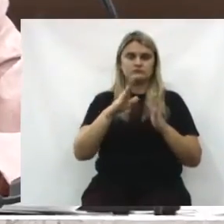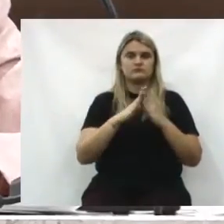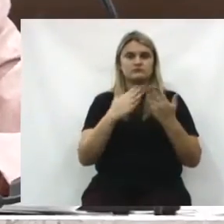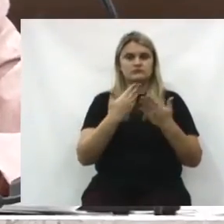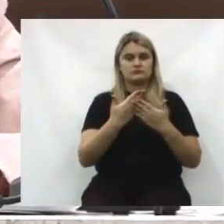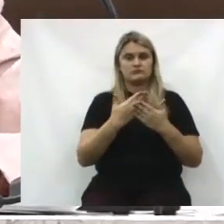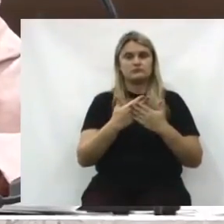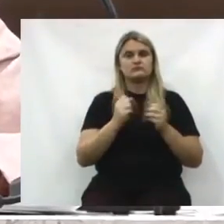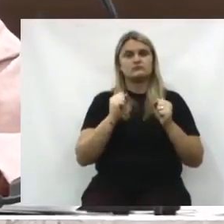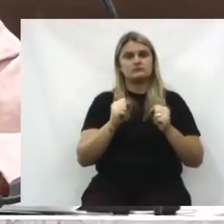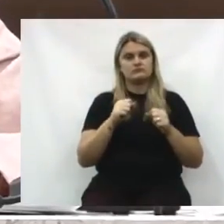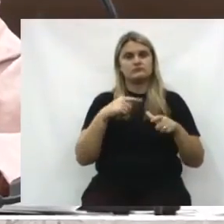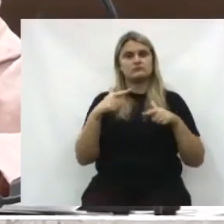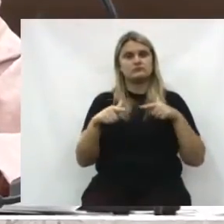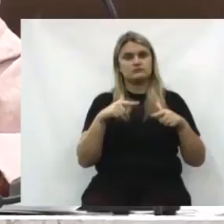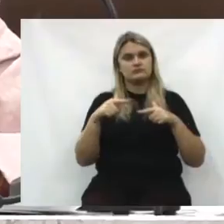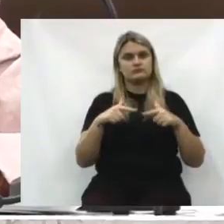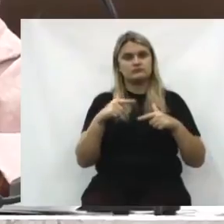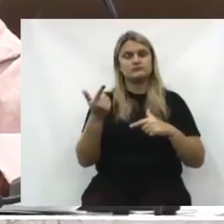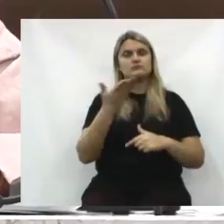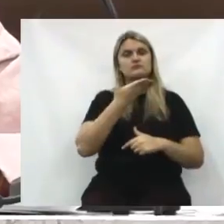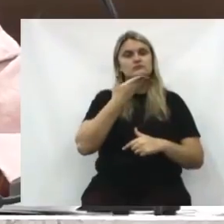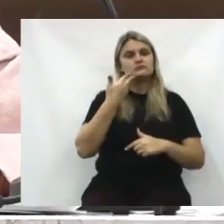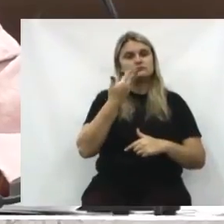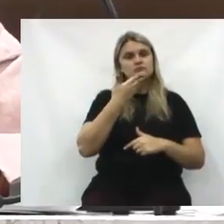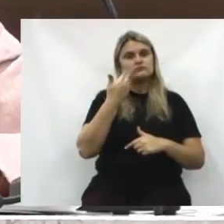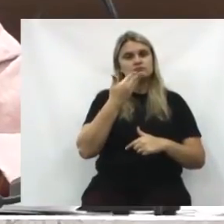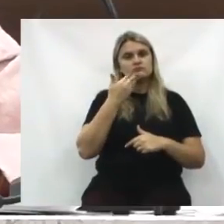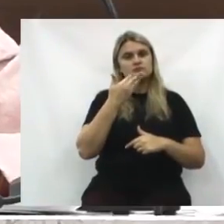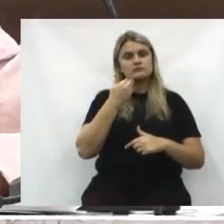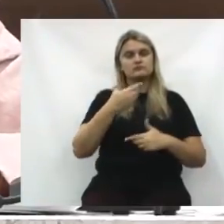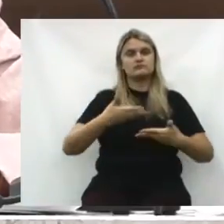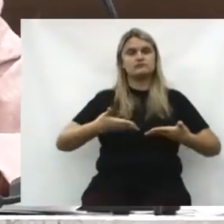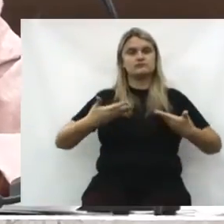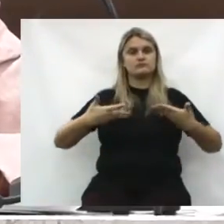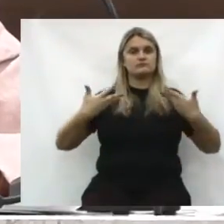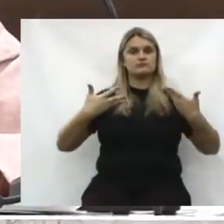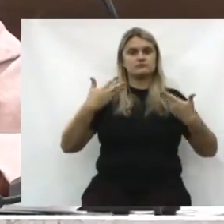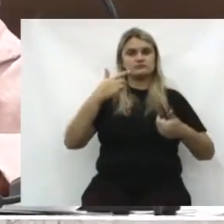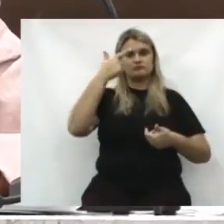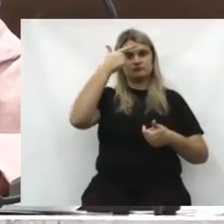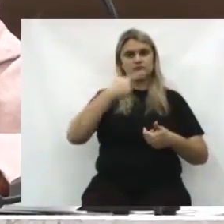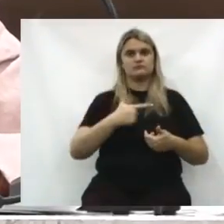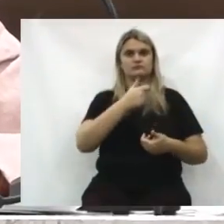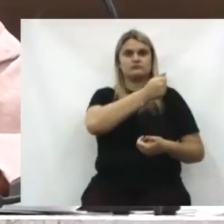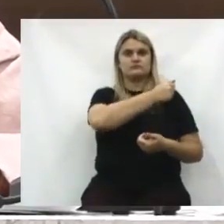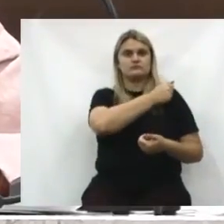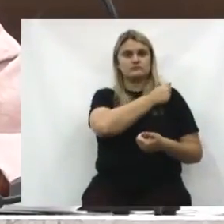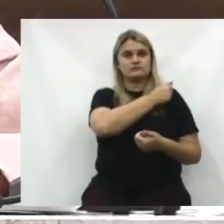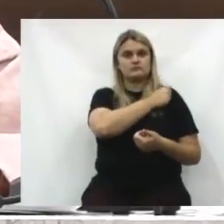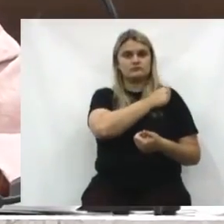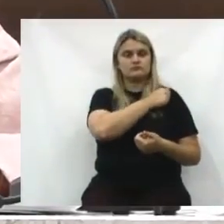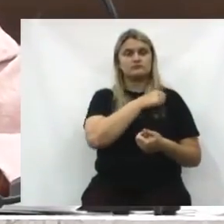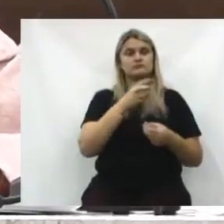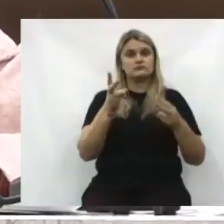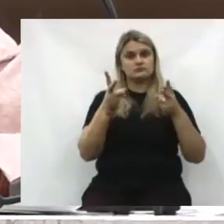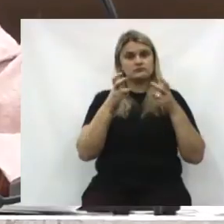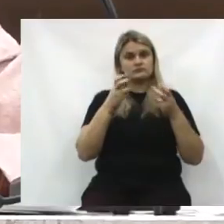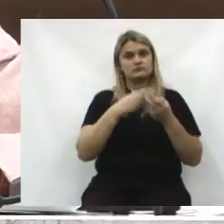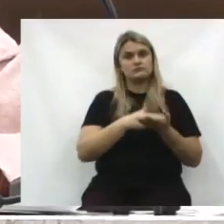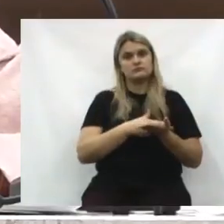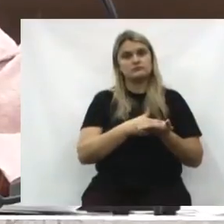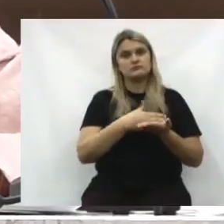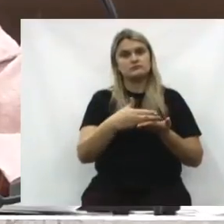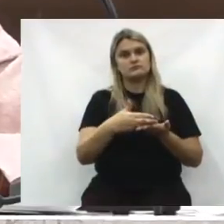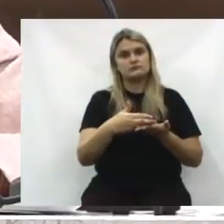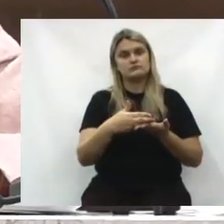realizada no contexto educacional, permite trabalhar a melhoria da autoestima dos estudantes, visto